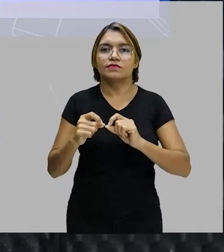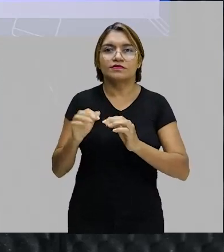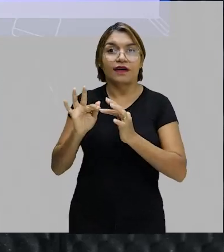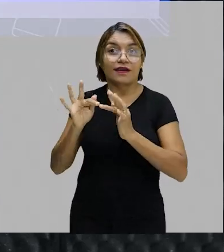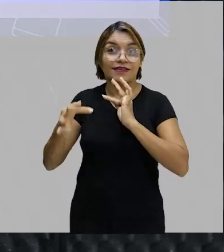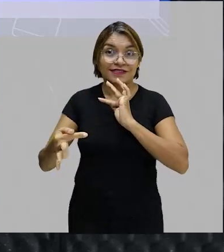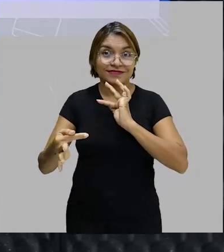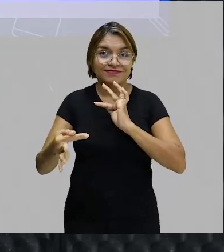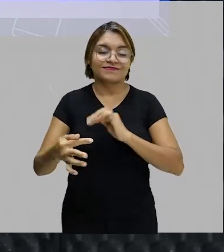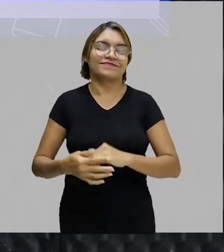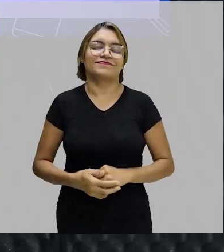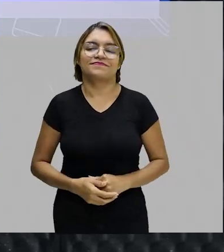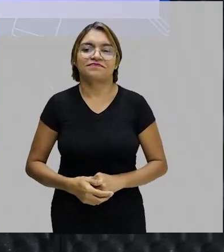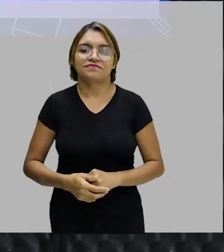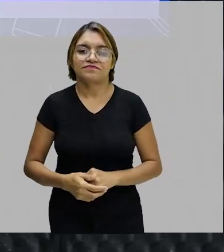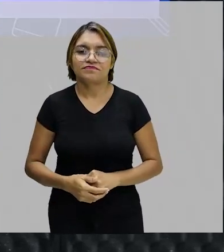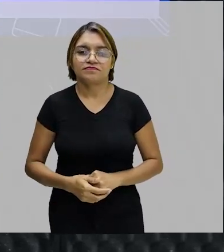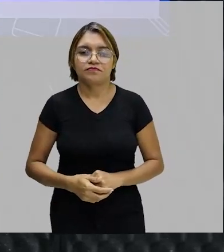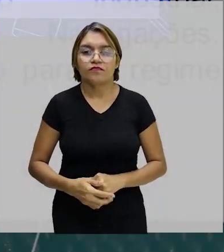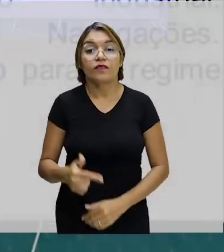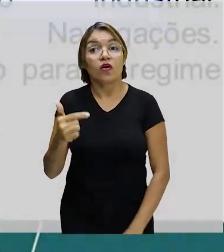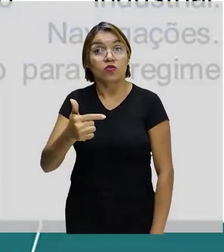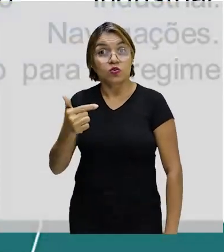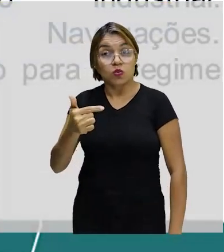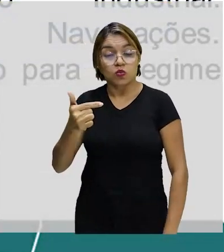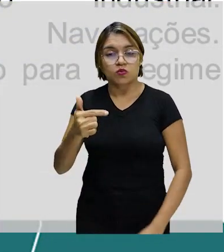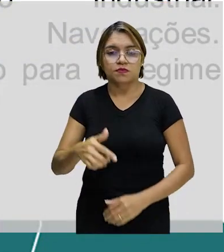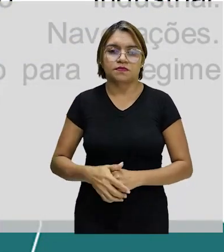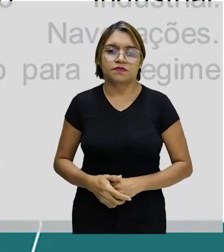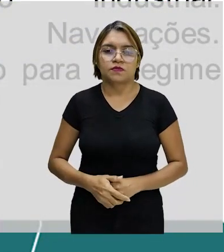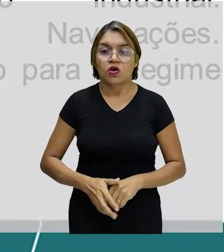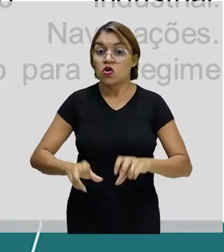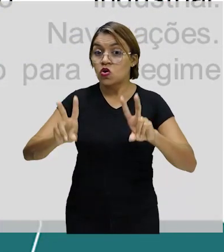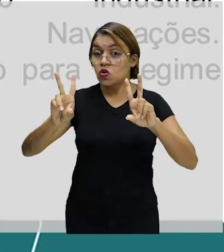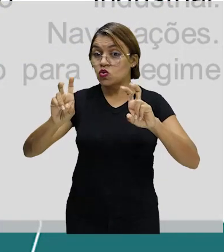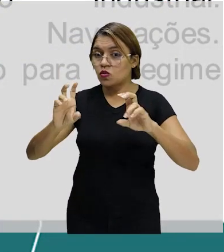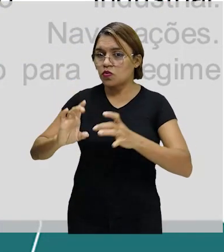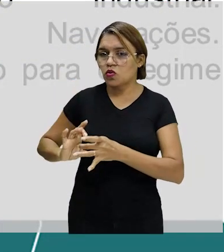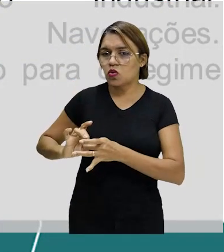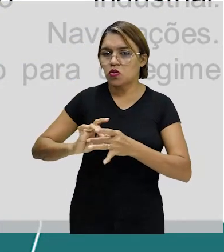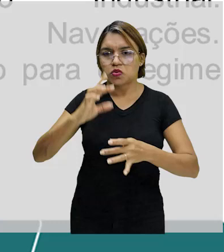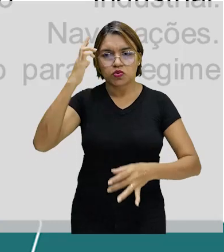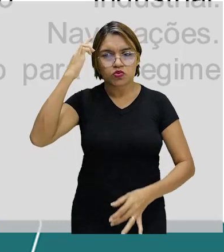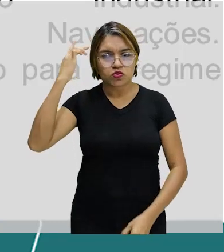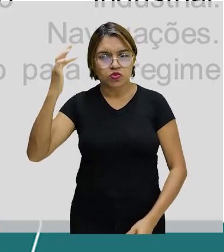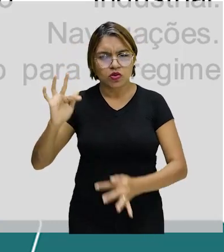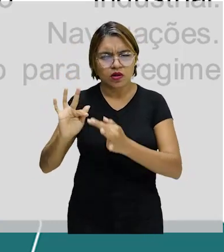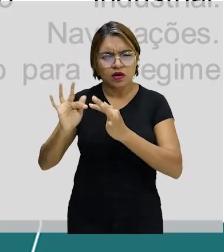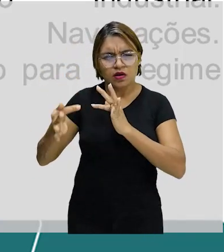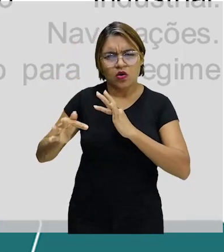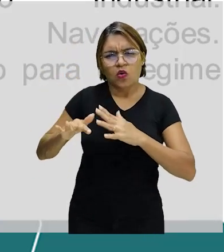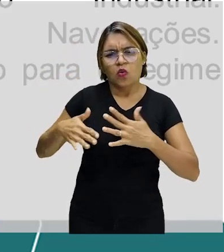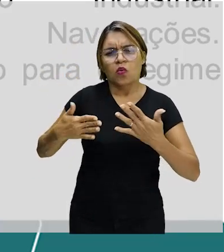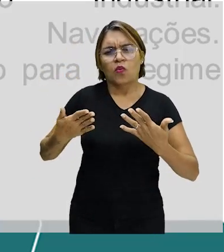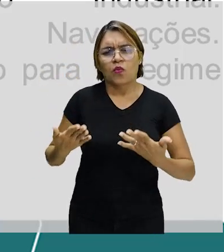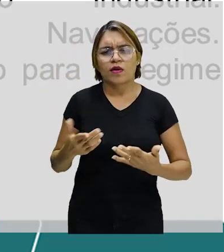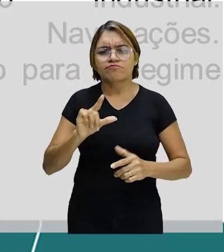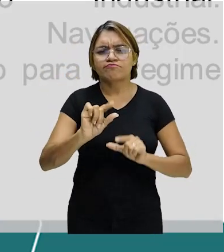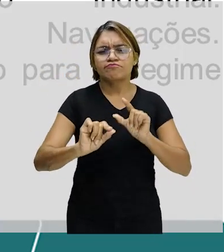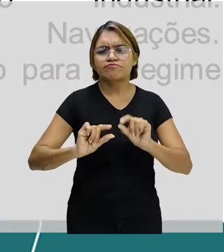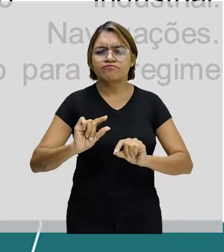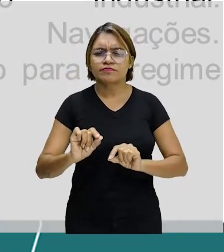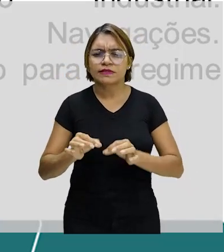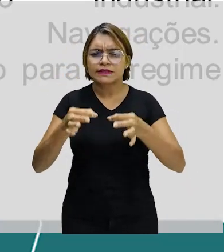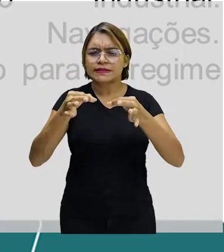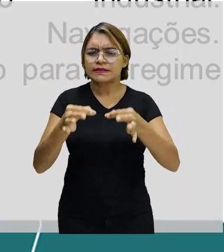arcadismo. Questão número 2. Acerca do contexto histórico do arcadismo, quais as alternativas